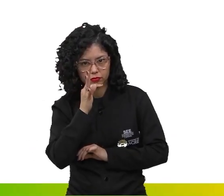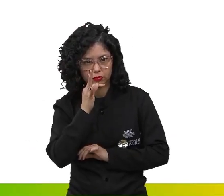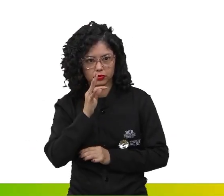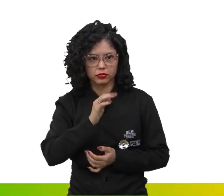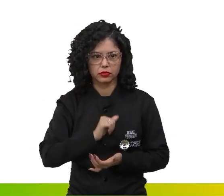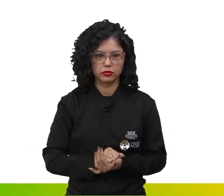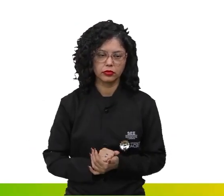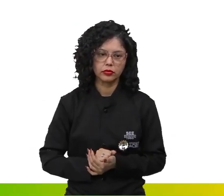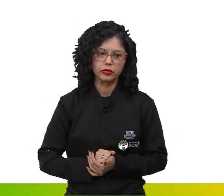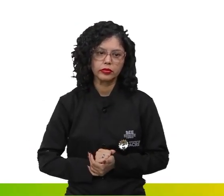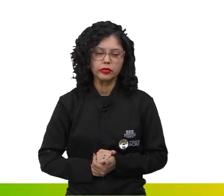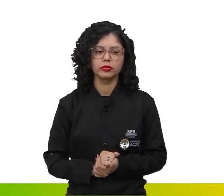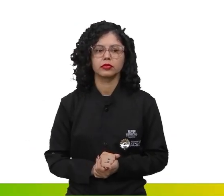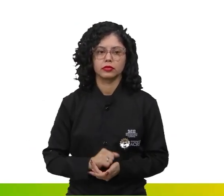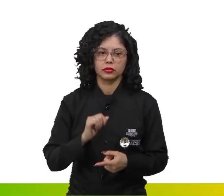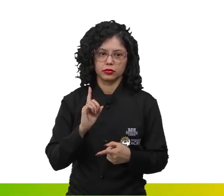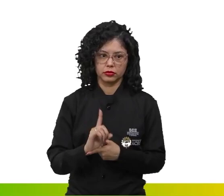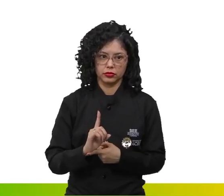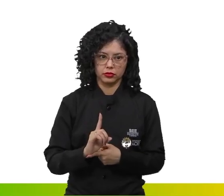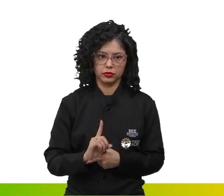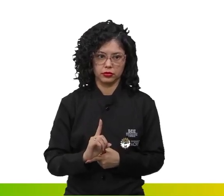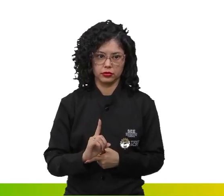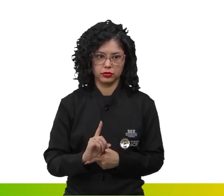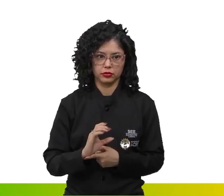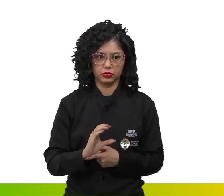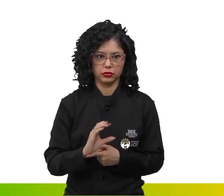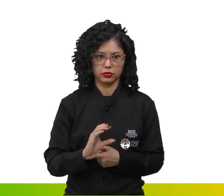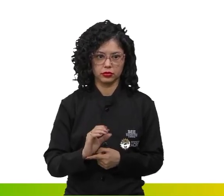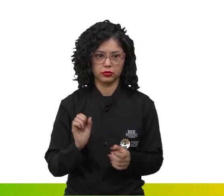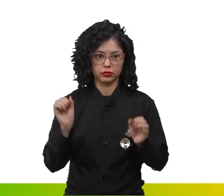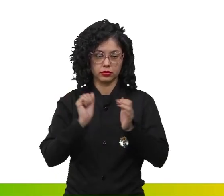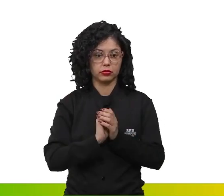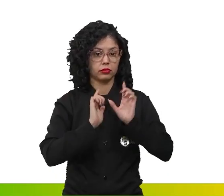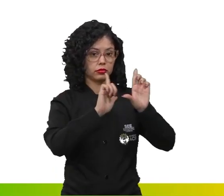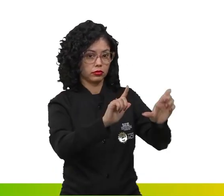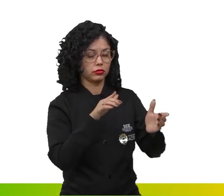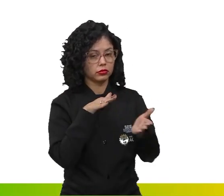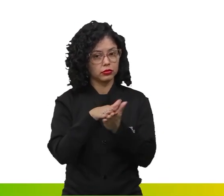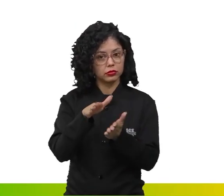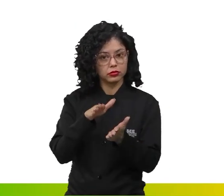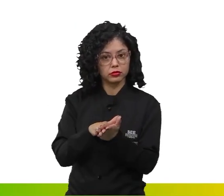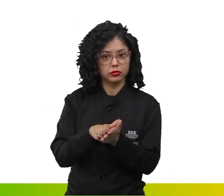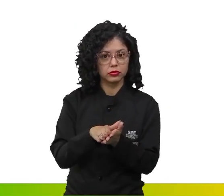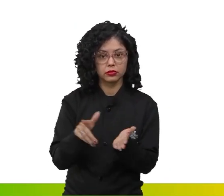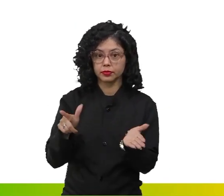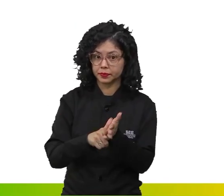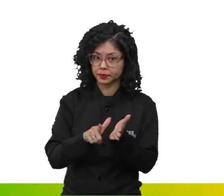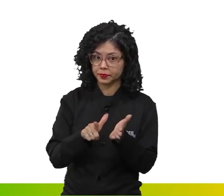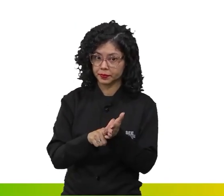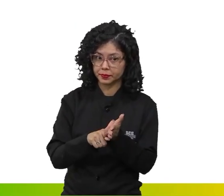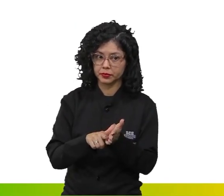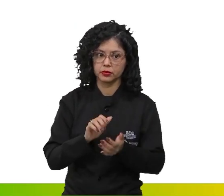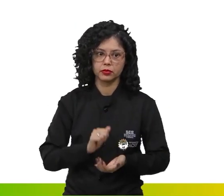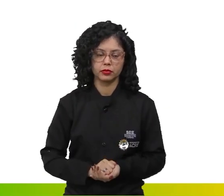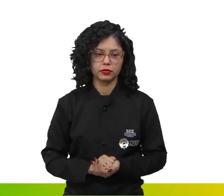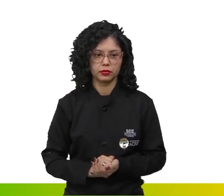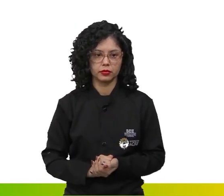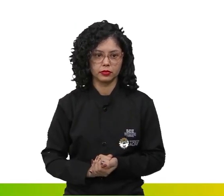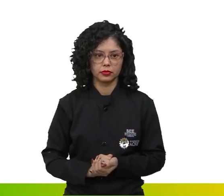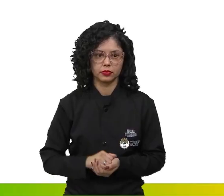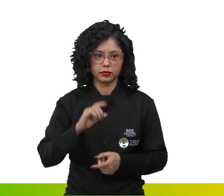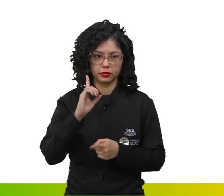televisivos tradicionais. Letra C, cartazes impressos e panfletos. Letra